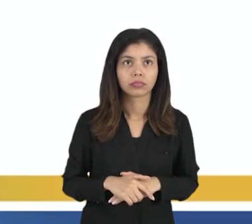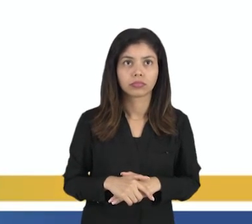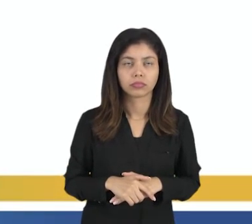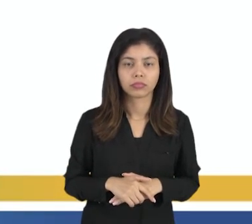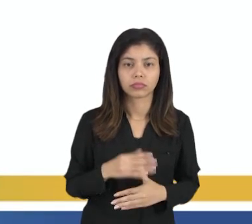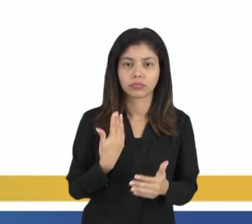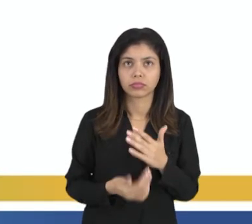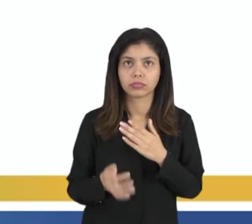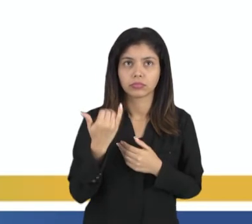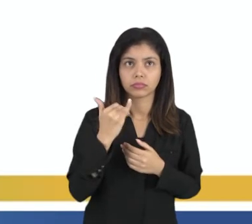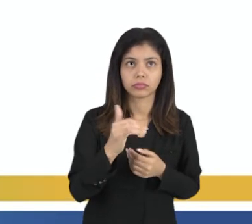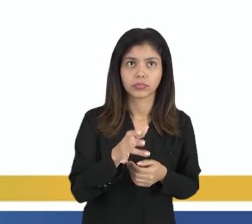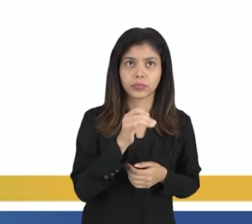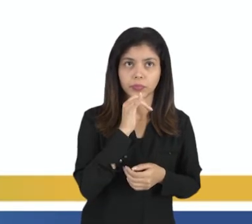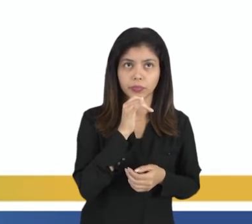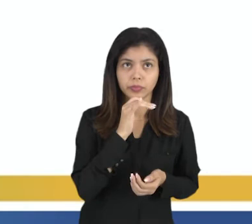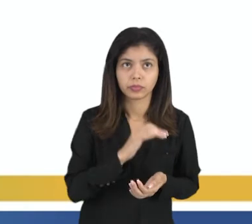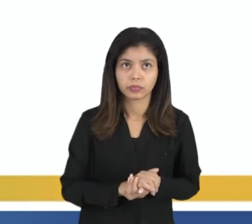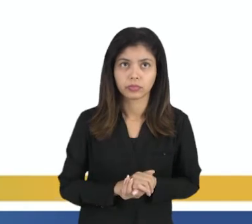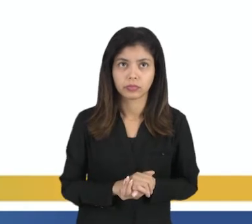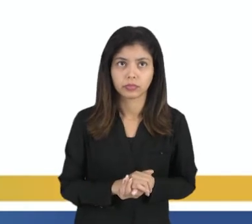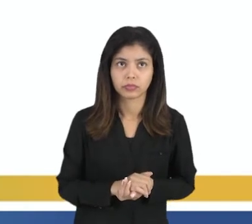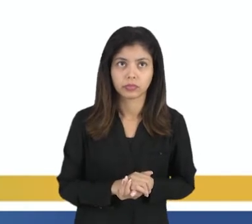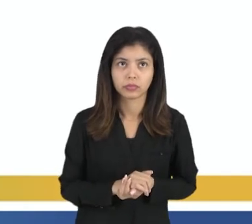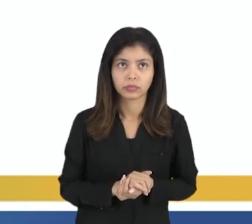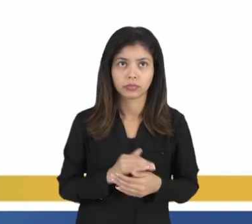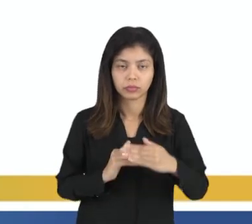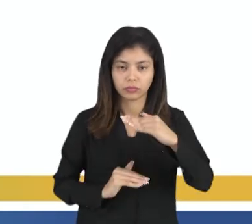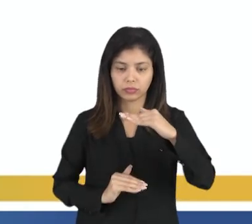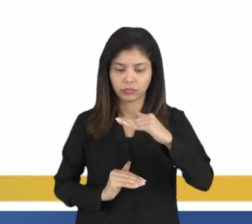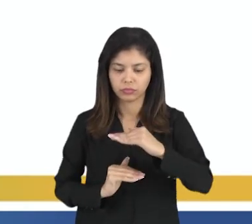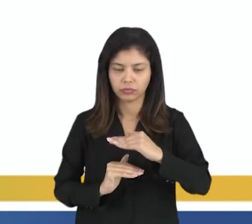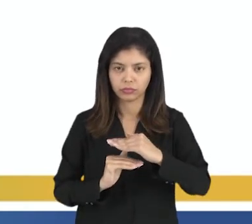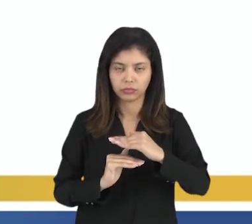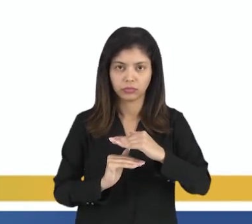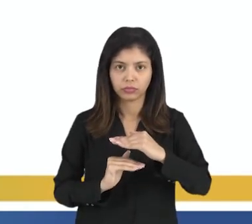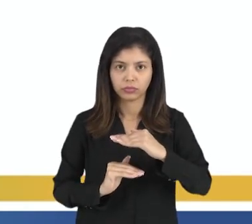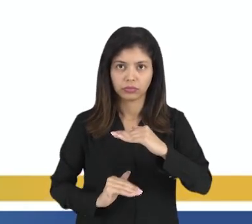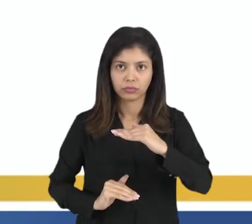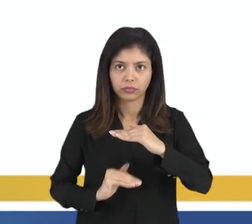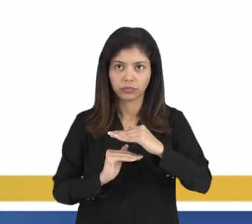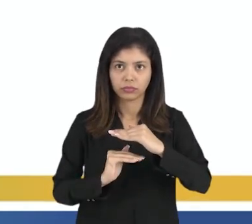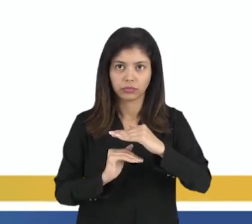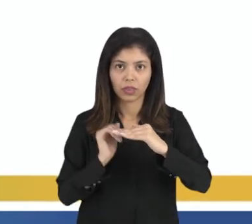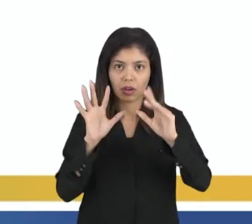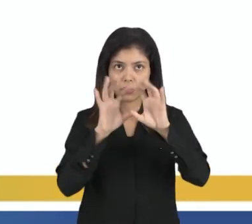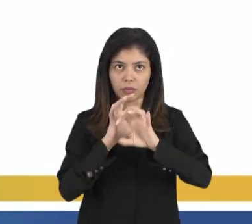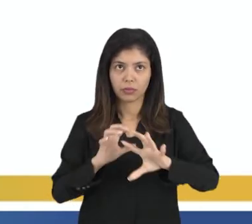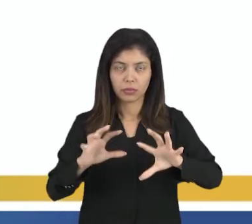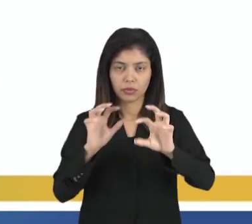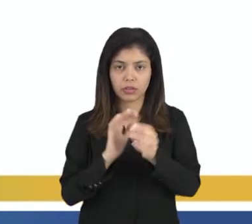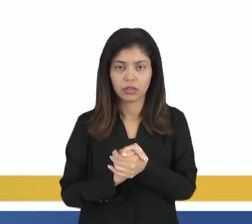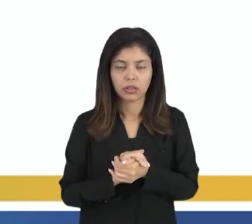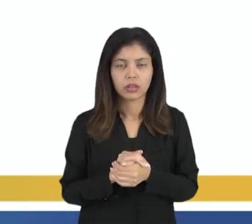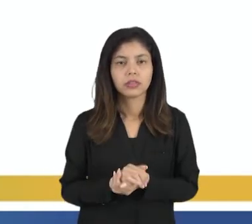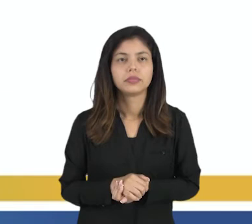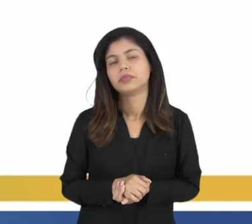percas energéticas. Por exemplo, quando você está comprimindo um gás, você tem a força de atrito aqui no êmbolo, lá no